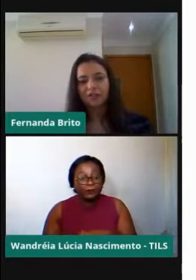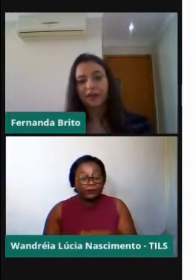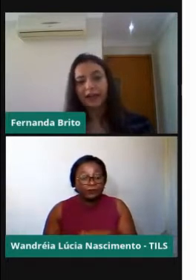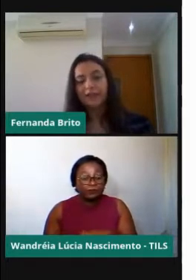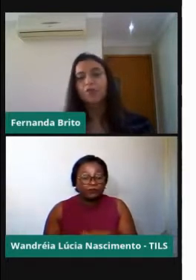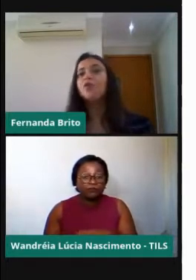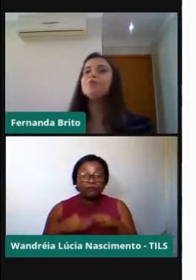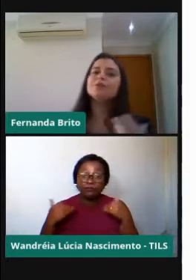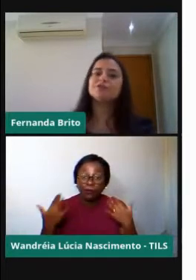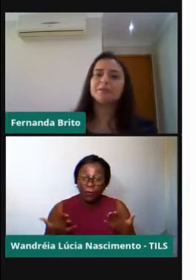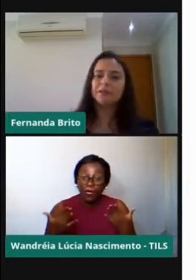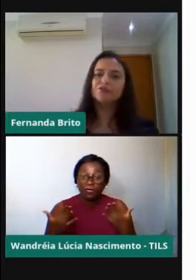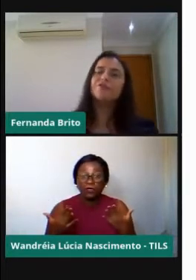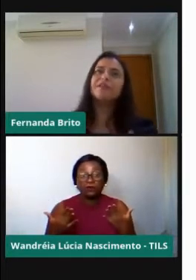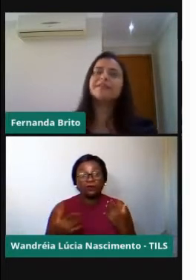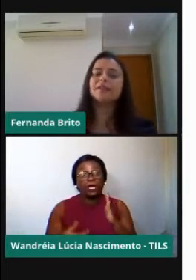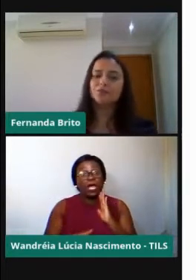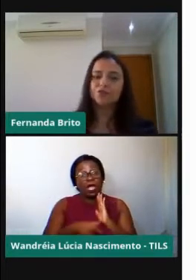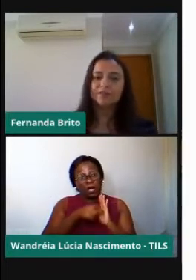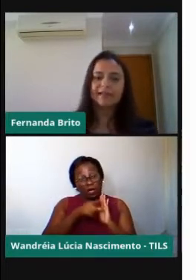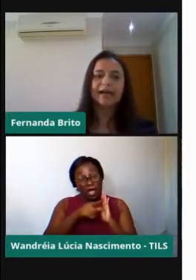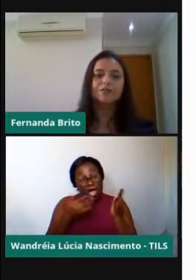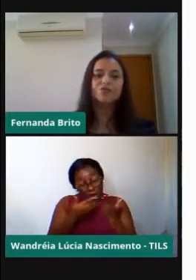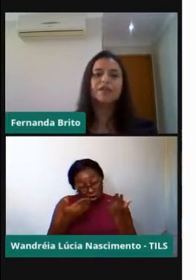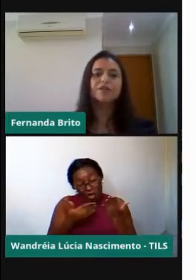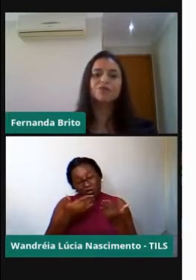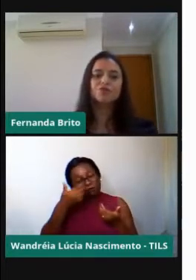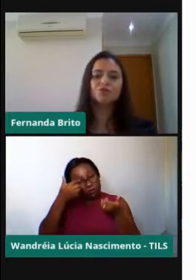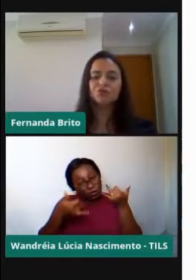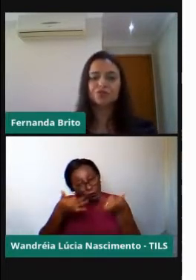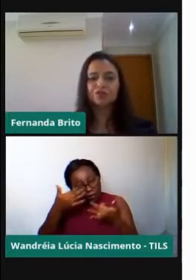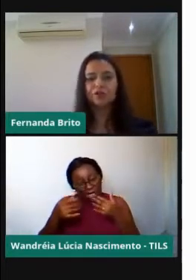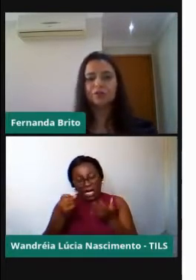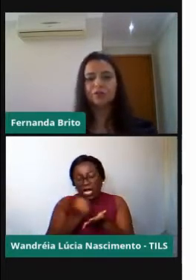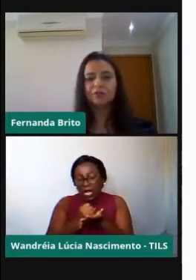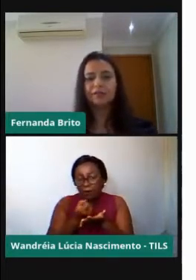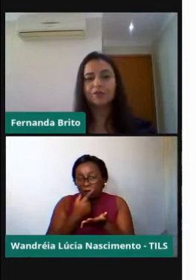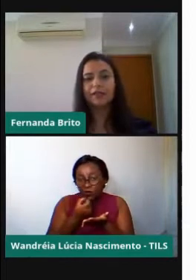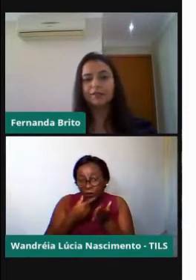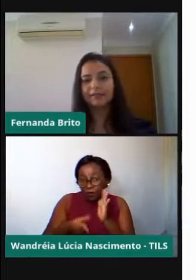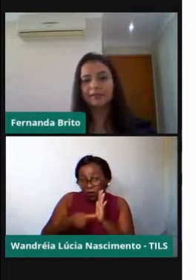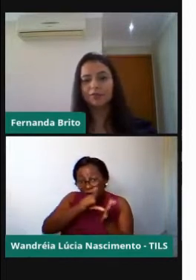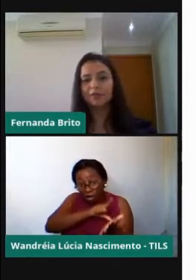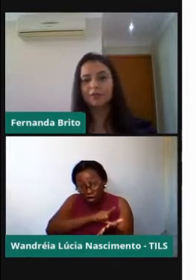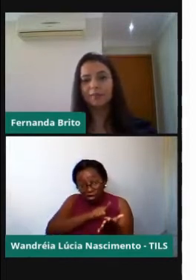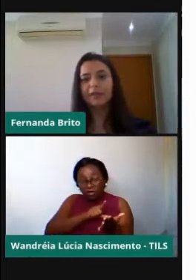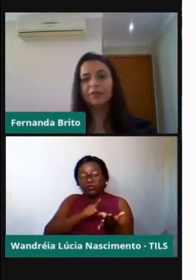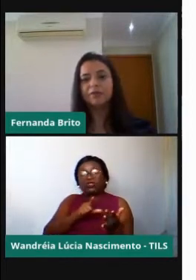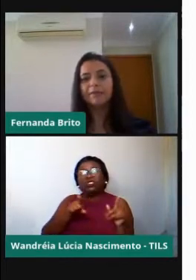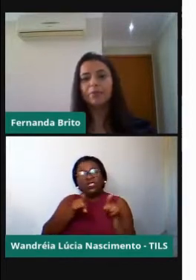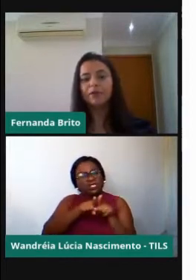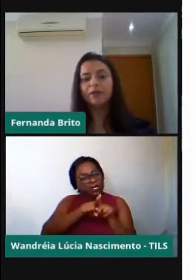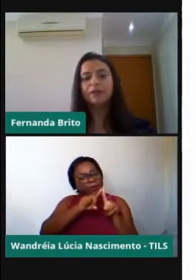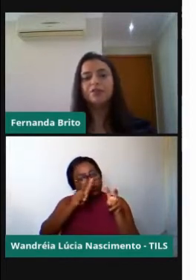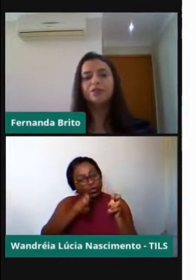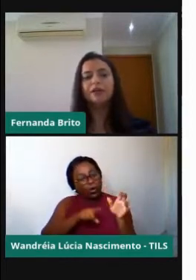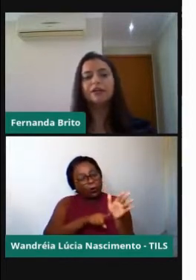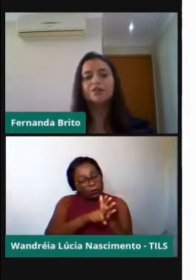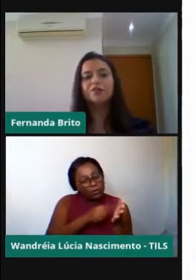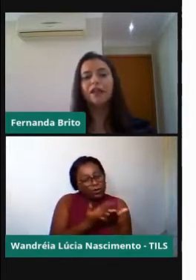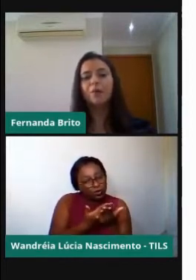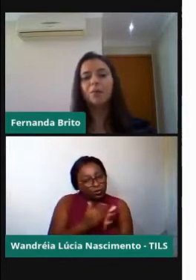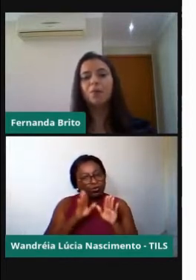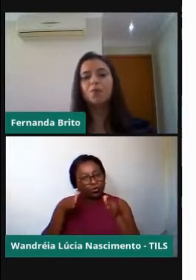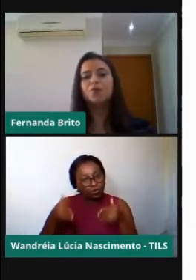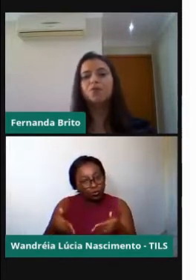Antes da gente falar sobre os medicamentos que vêm sendo utilizados, né, e os estudos que estão relacionados a esses medicamentos, é importante